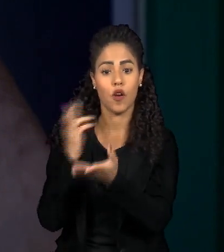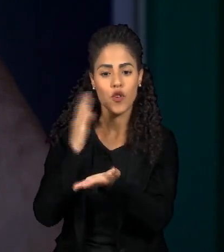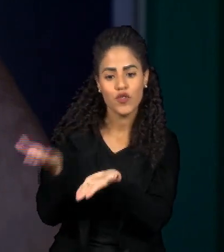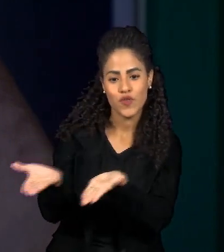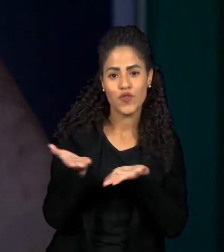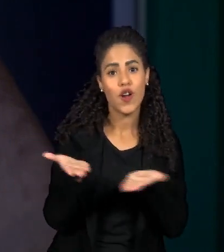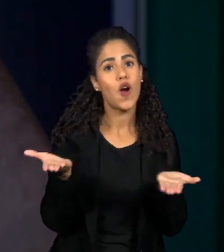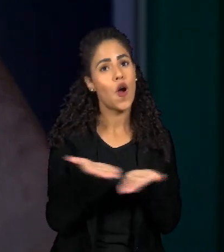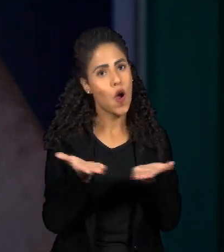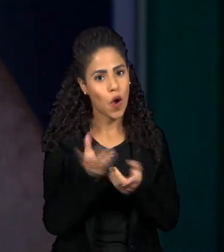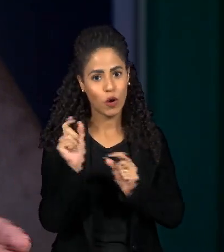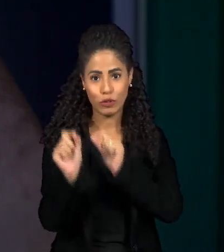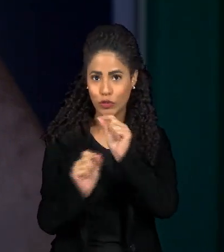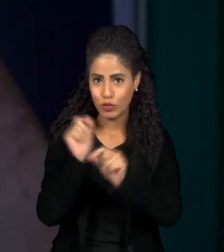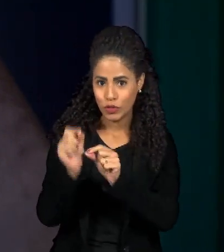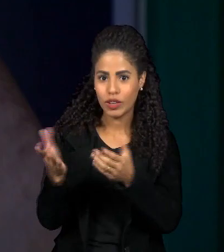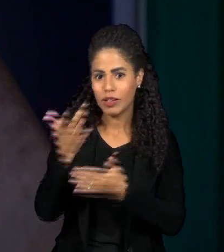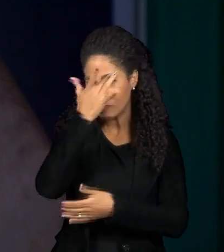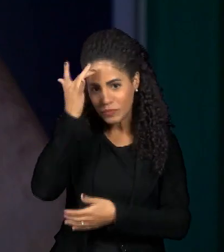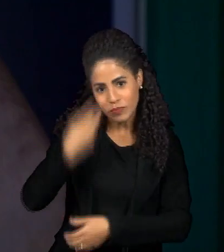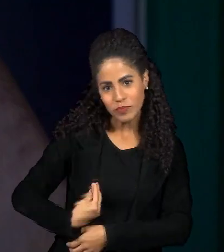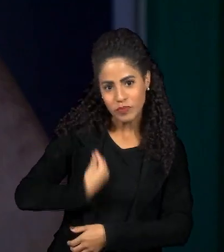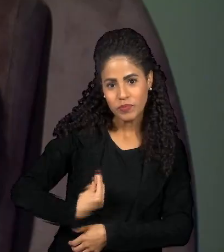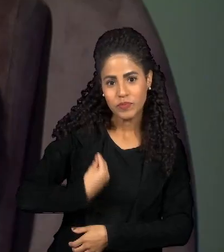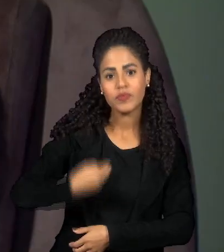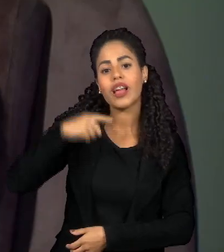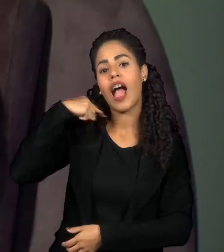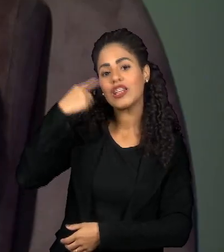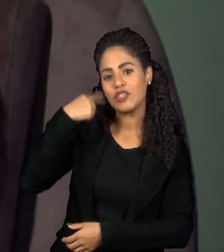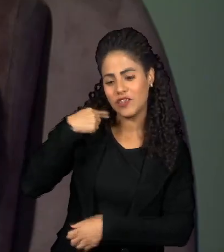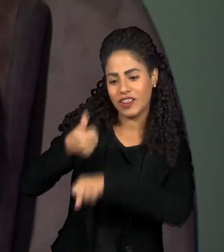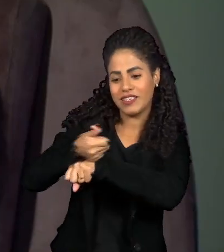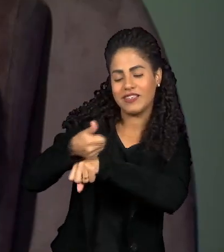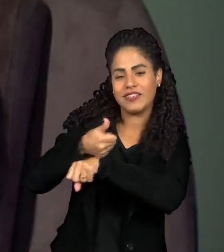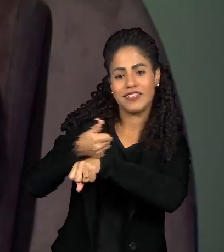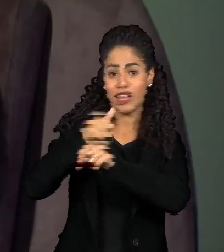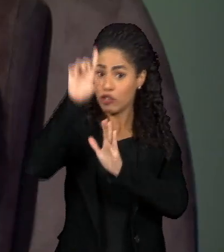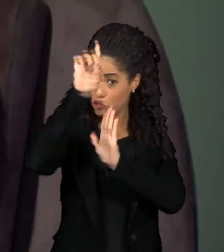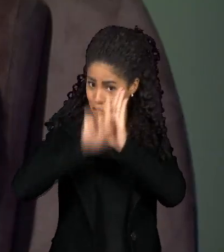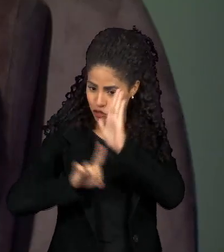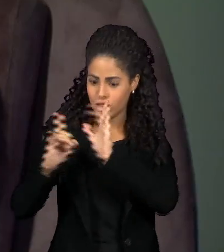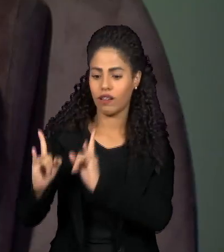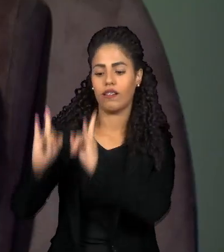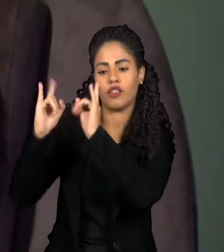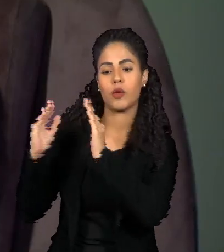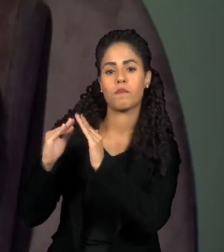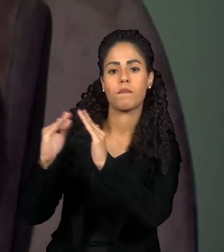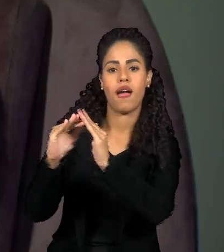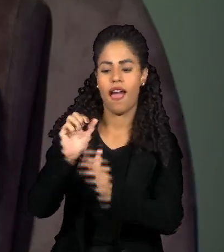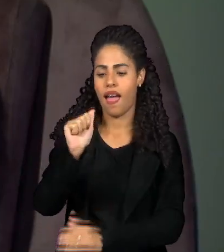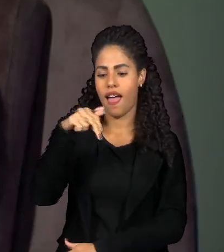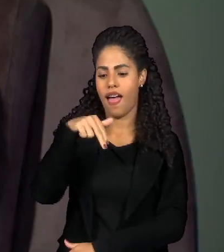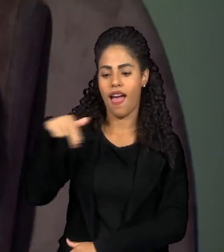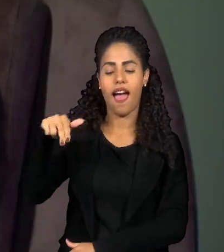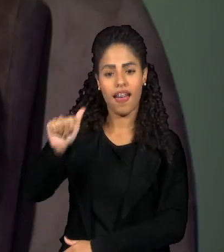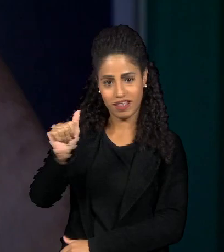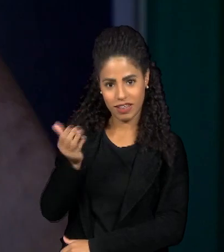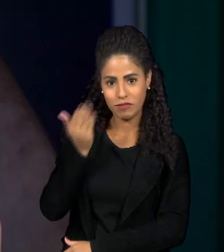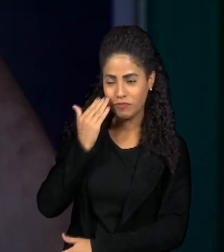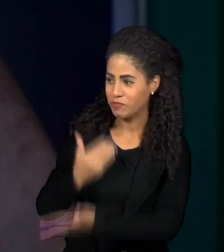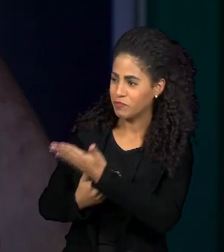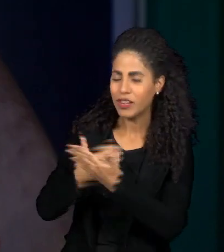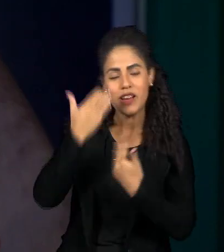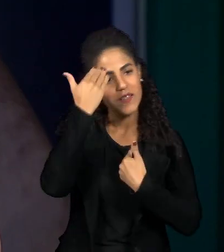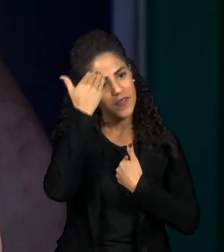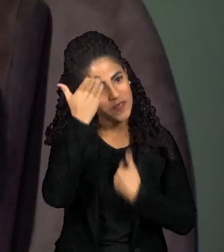recebendo aqui no estúdio a presença agradável da advogada especialista em direito imobiliário, Ana Lívia Ribeiro. Obrigado